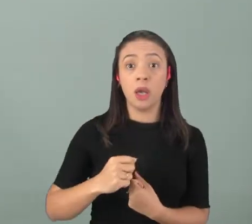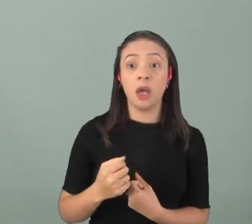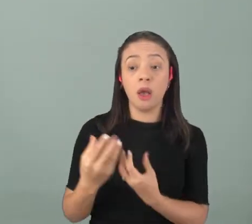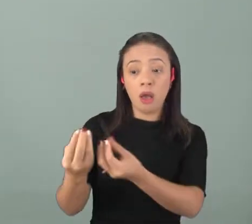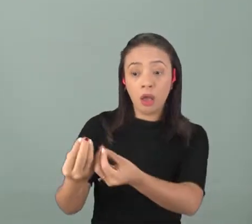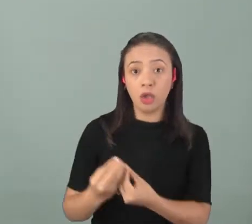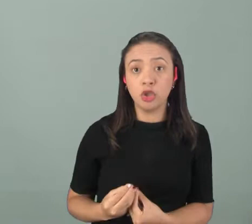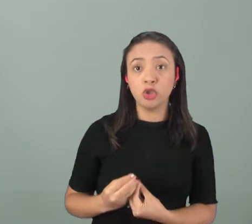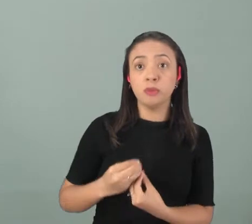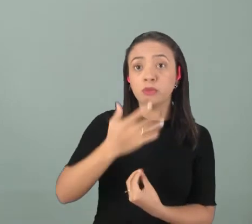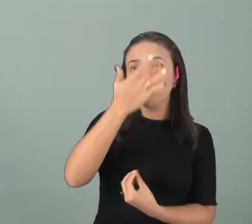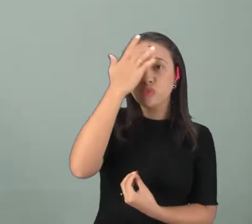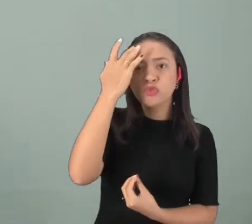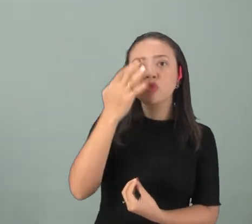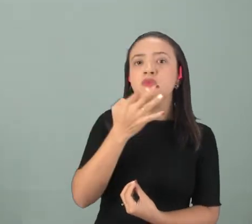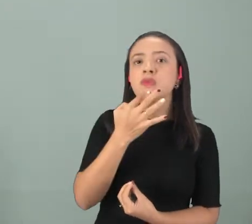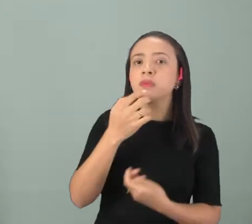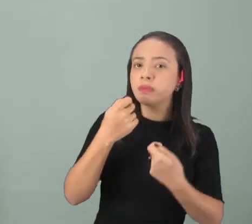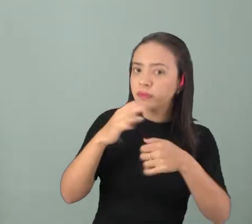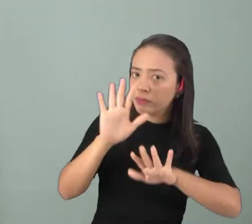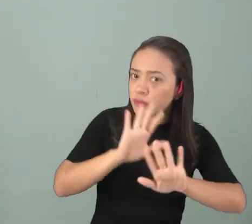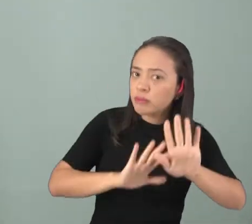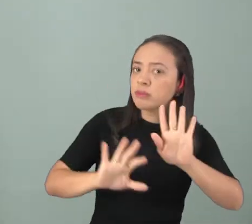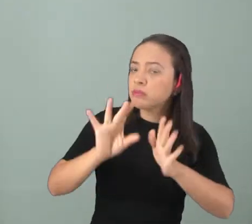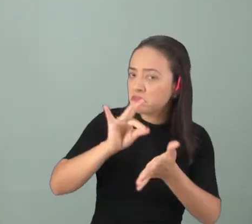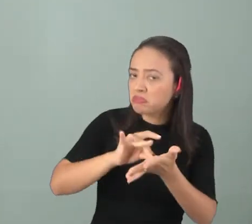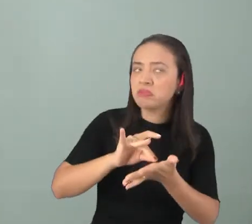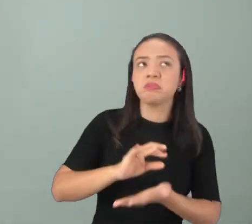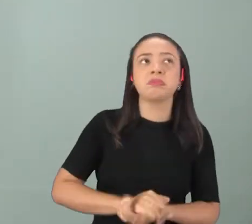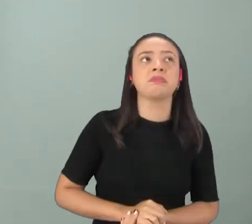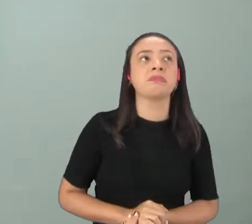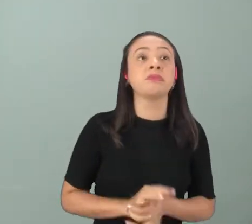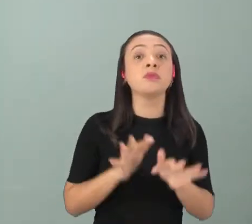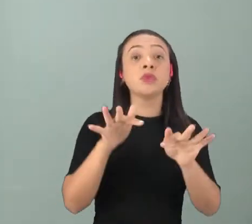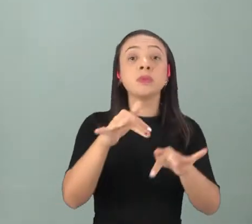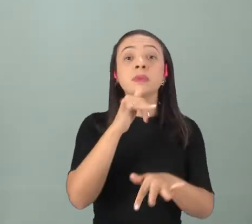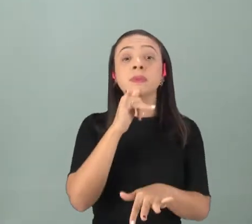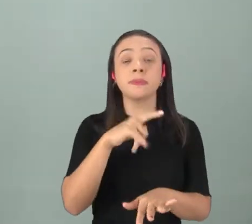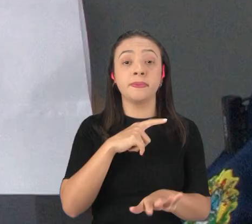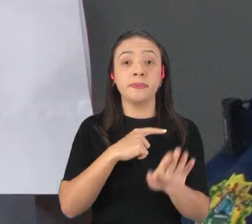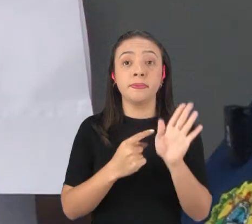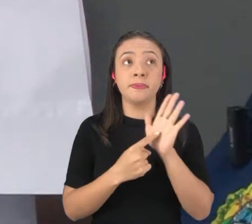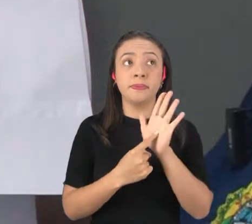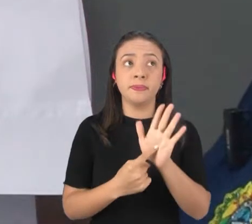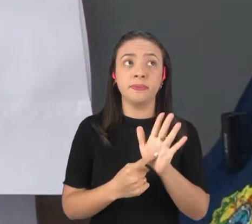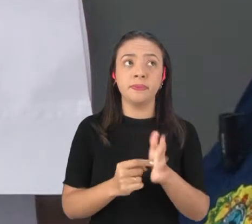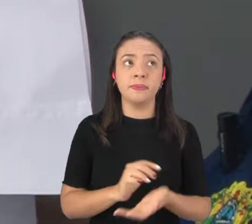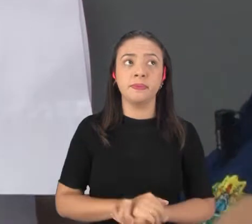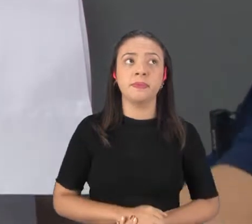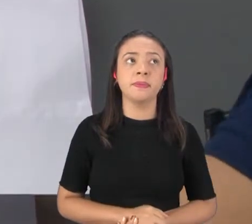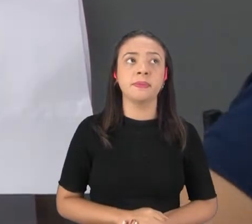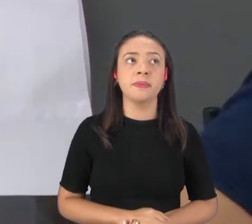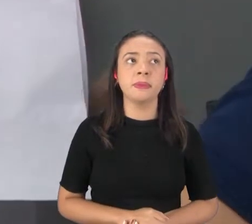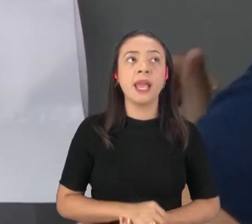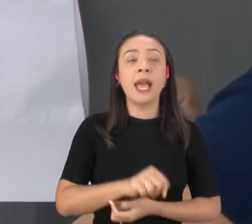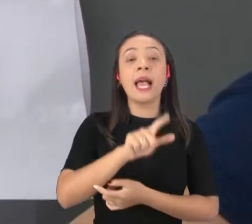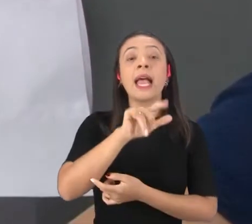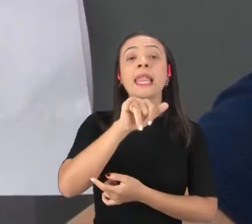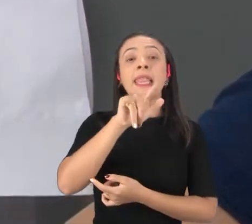que ter cuidado com isso, tá bom? Vamos ver o próximo exemplo aí, o último exemplo que a gente tem aqui, ó. A gente colocar a pontuação.